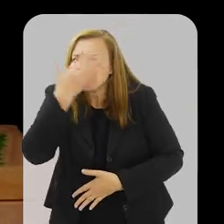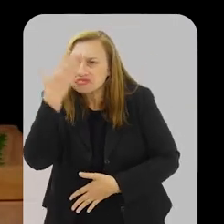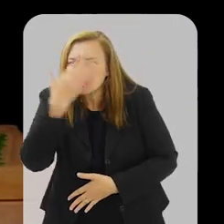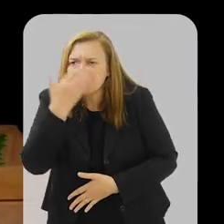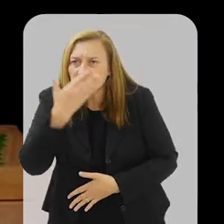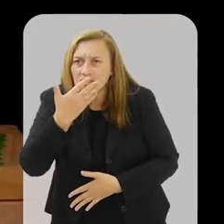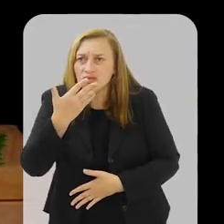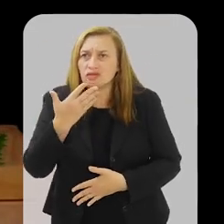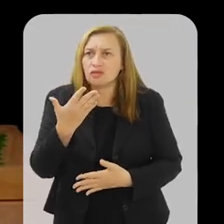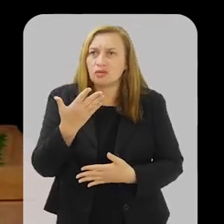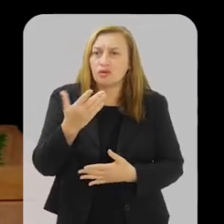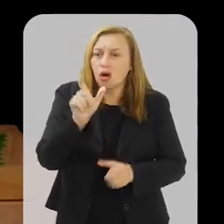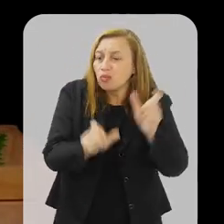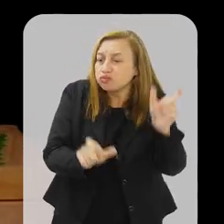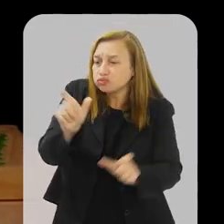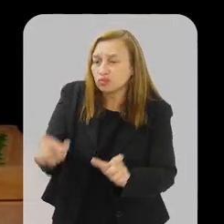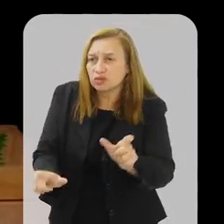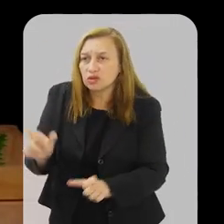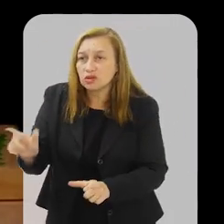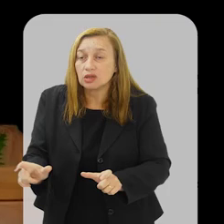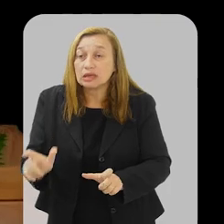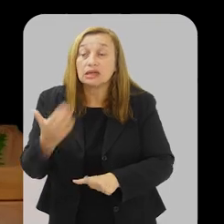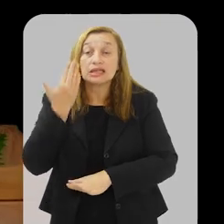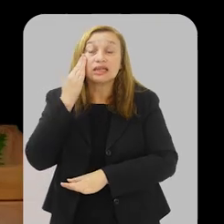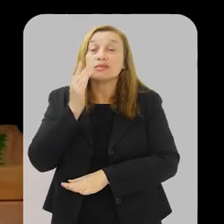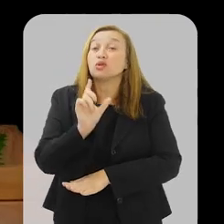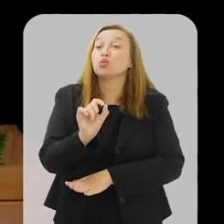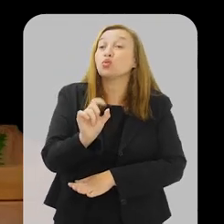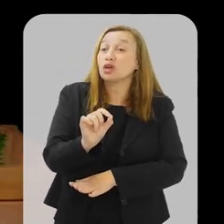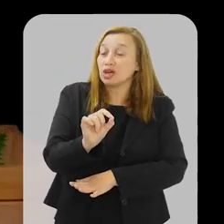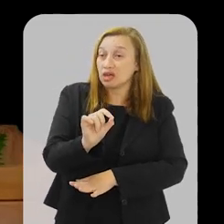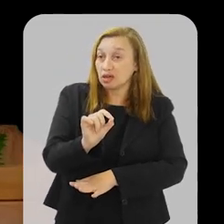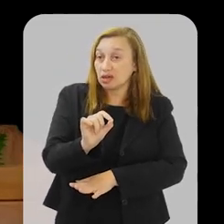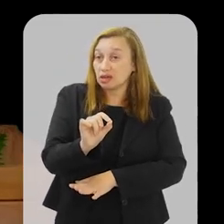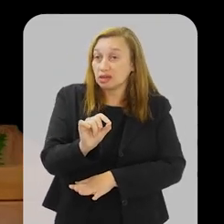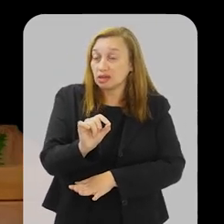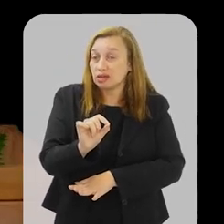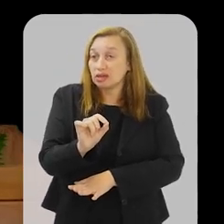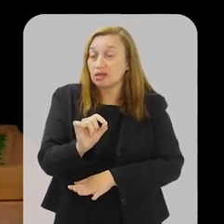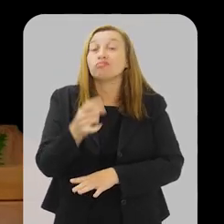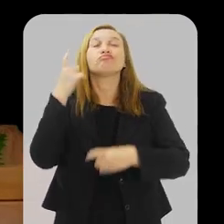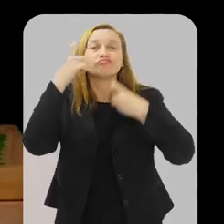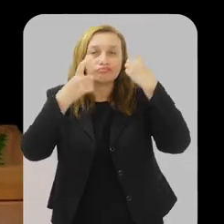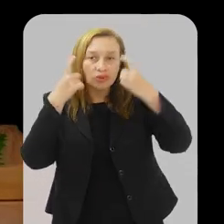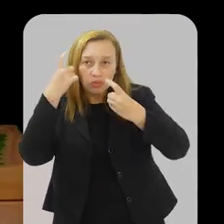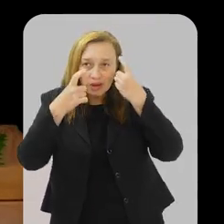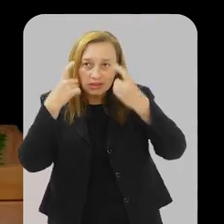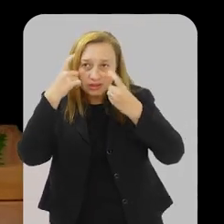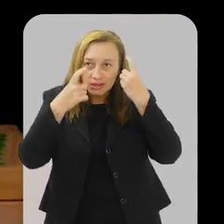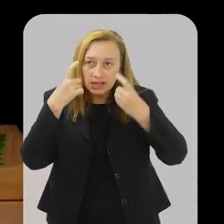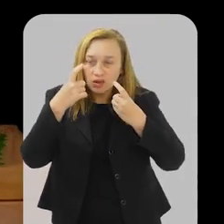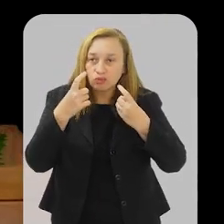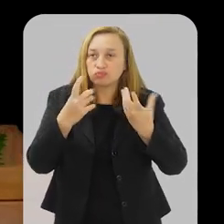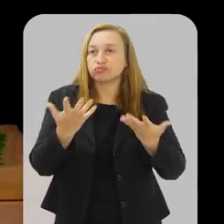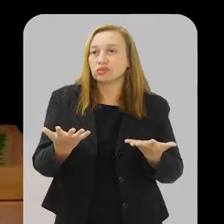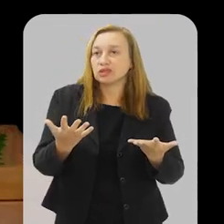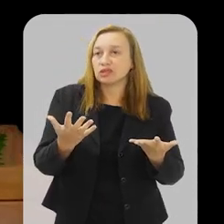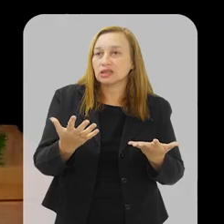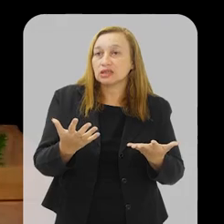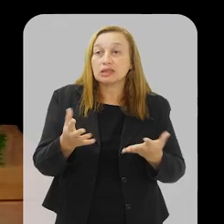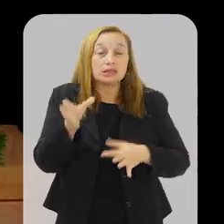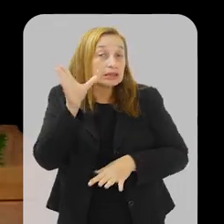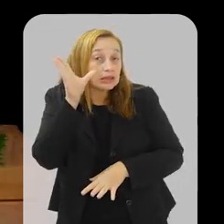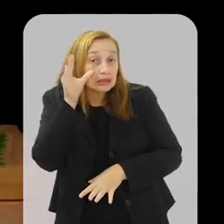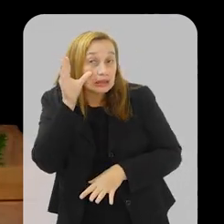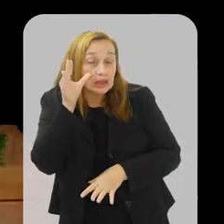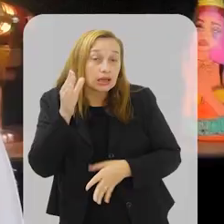invisível aos olhos humanos eh nasce um entendimento e aquele entendimento nasce uma certa preocupação quando não H